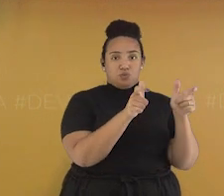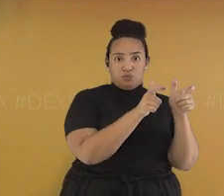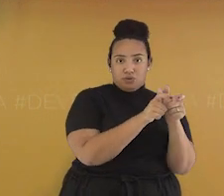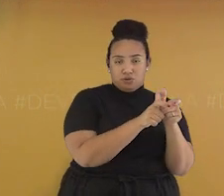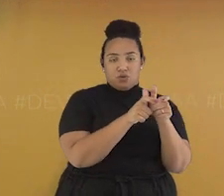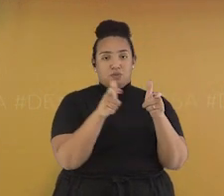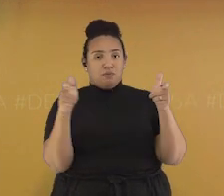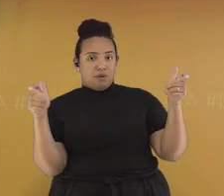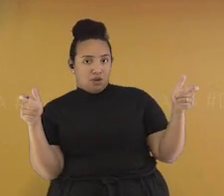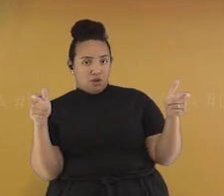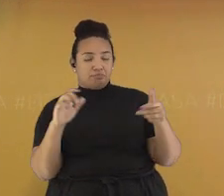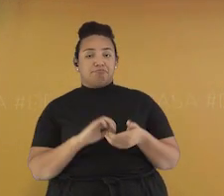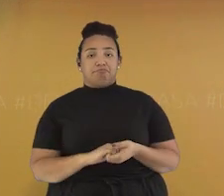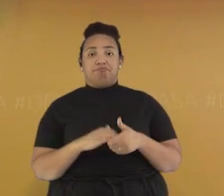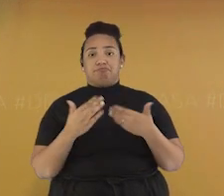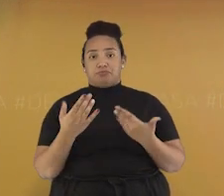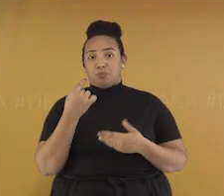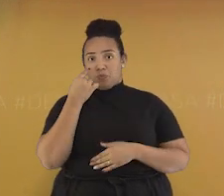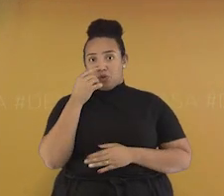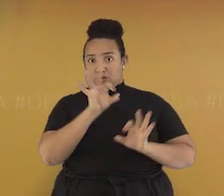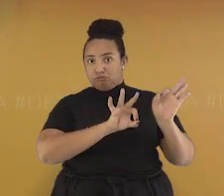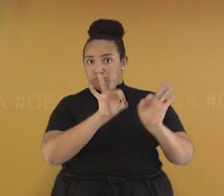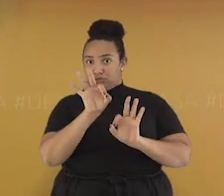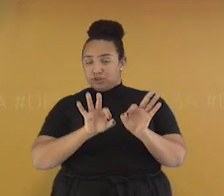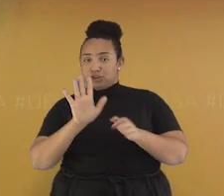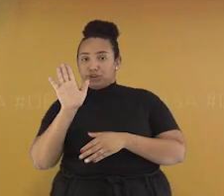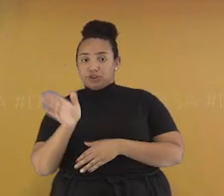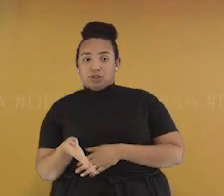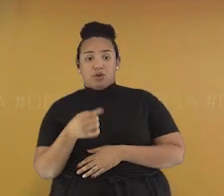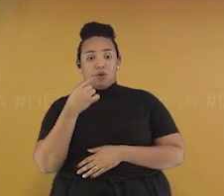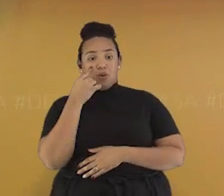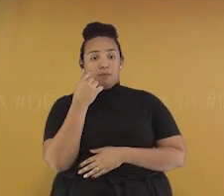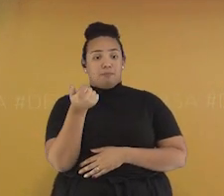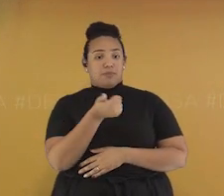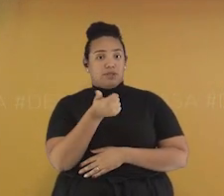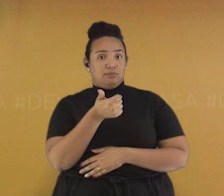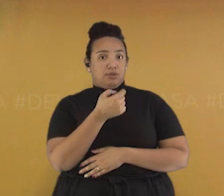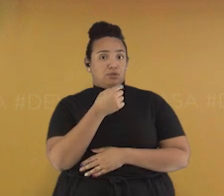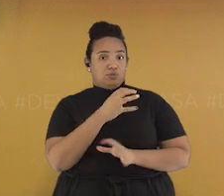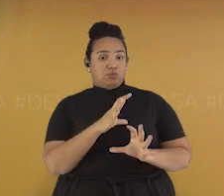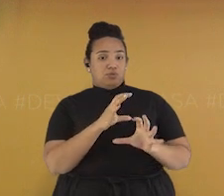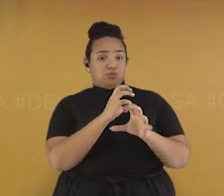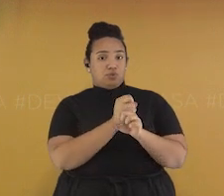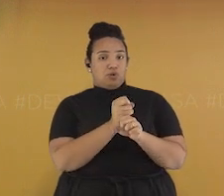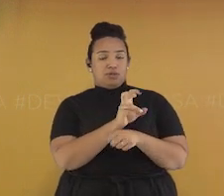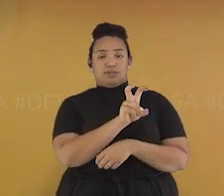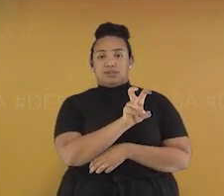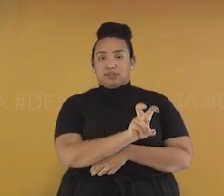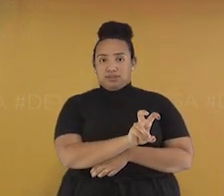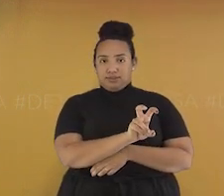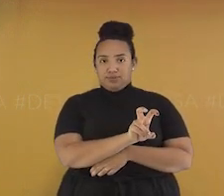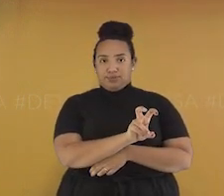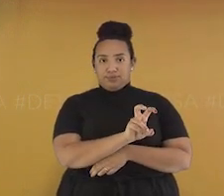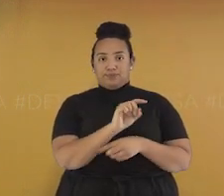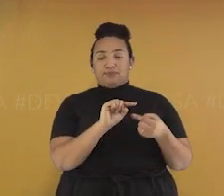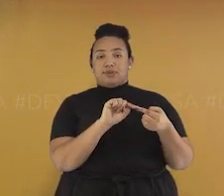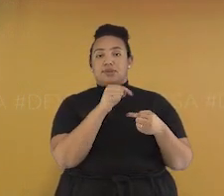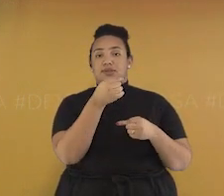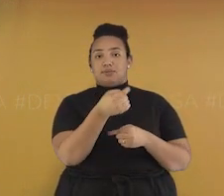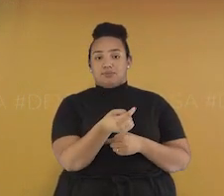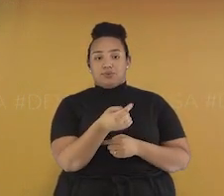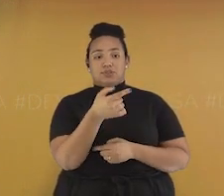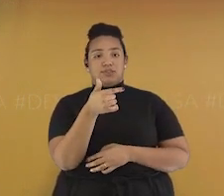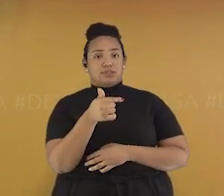lá? Organizando as notas em ordem crescente, temos primeiro a nota 5,